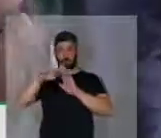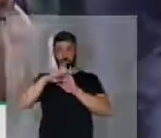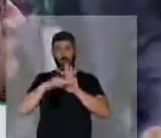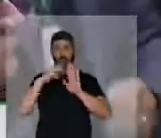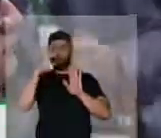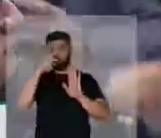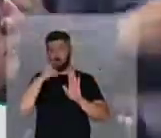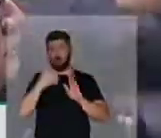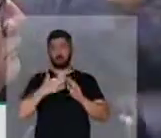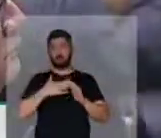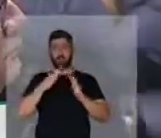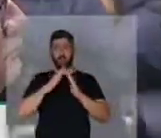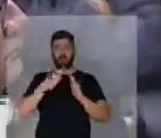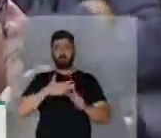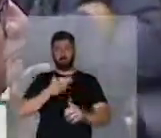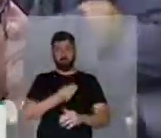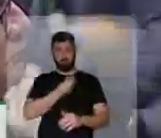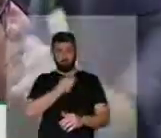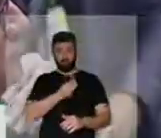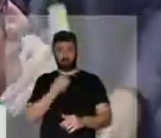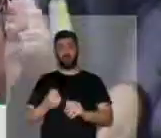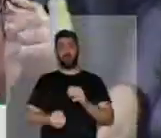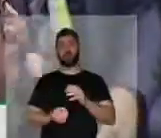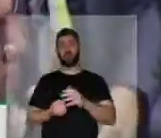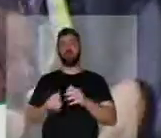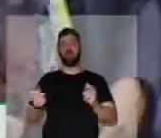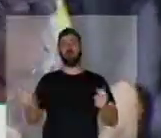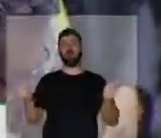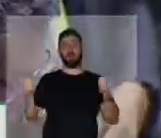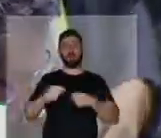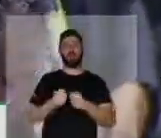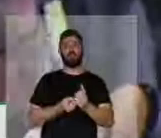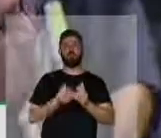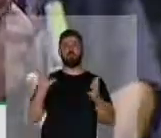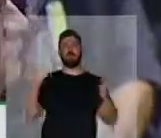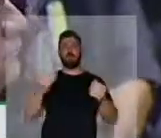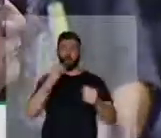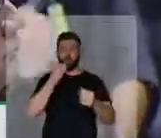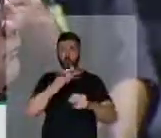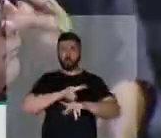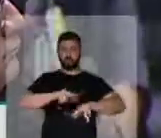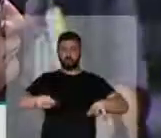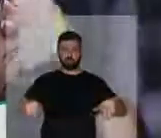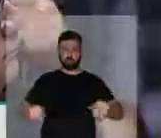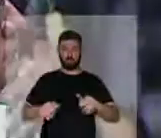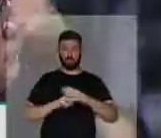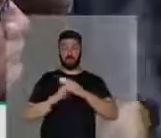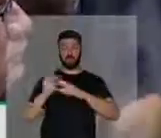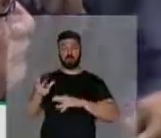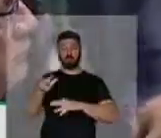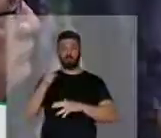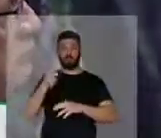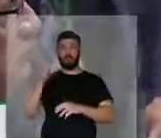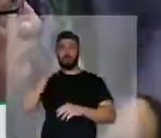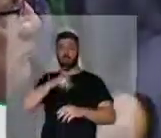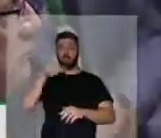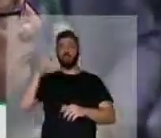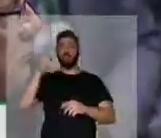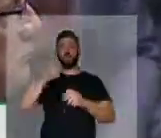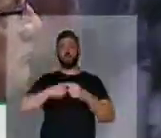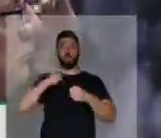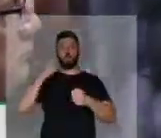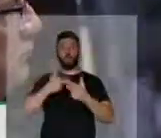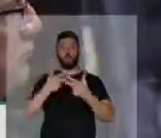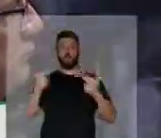Minha Casa e Minha Vida, ele gerou muitas possibilidades. As incorporadoras faturaram, as empreiteiras faturaram muito.